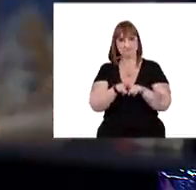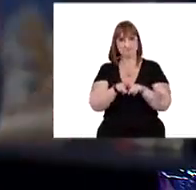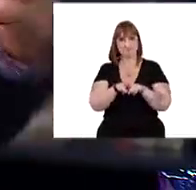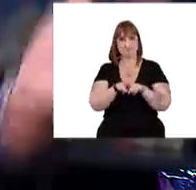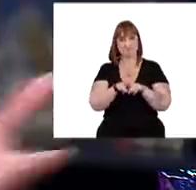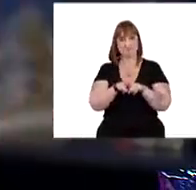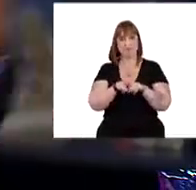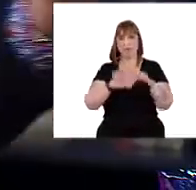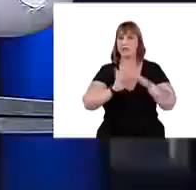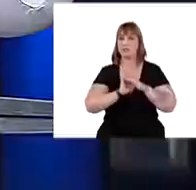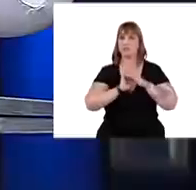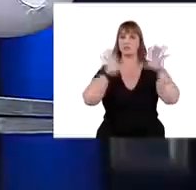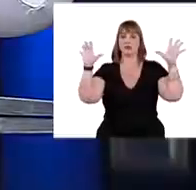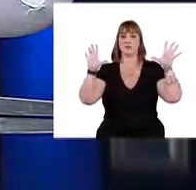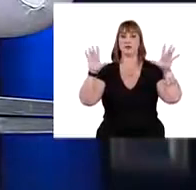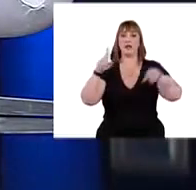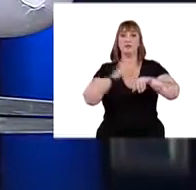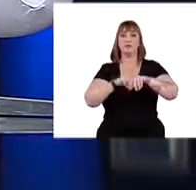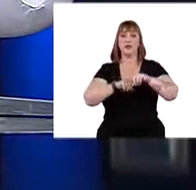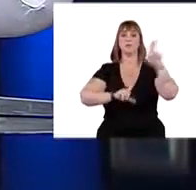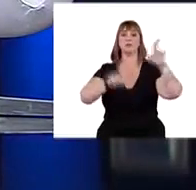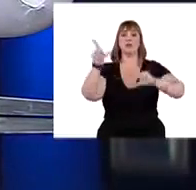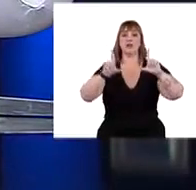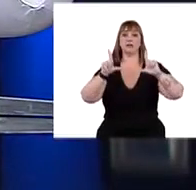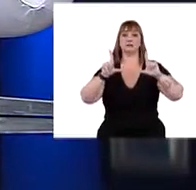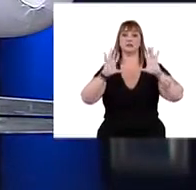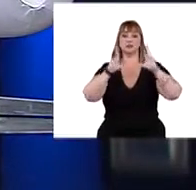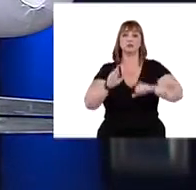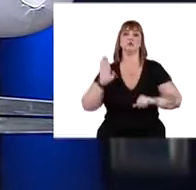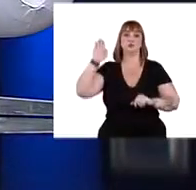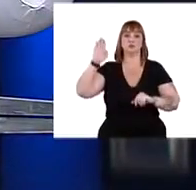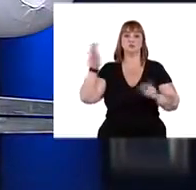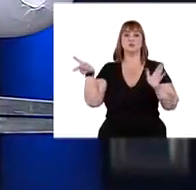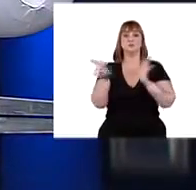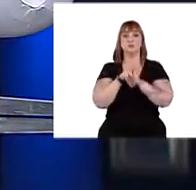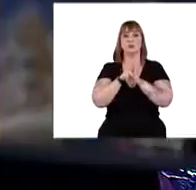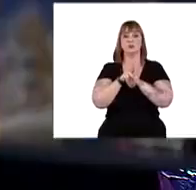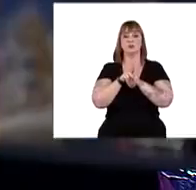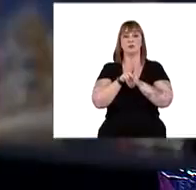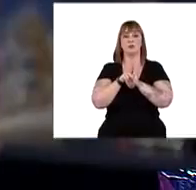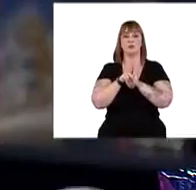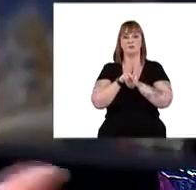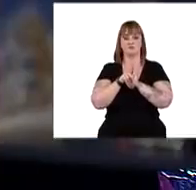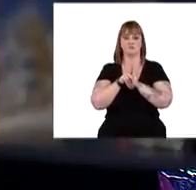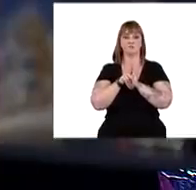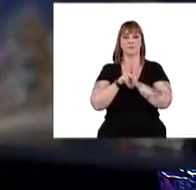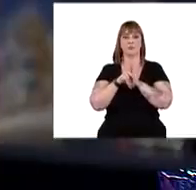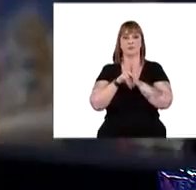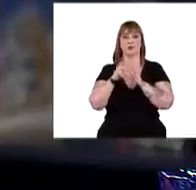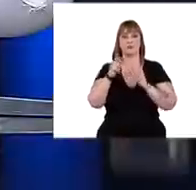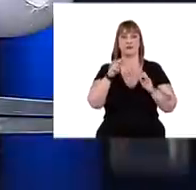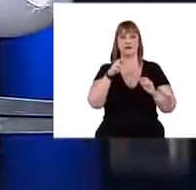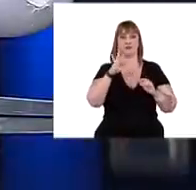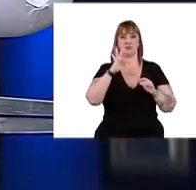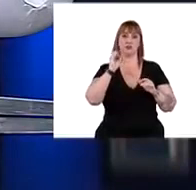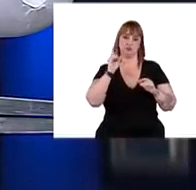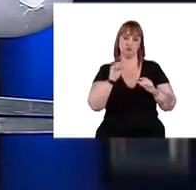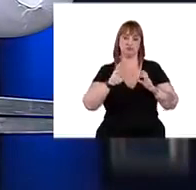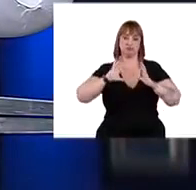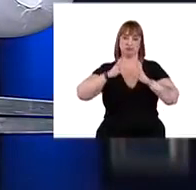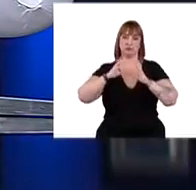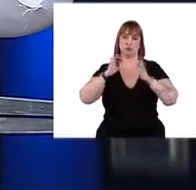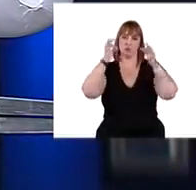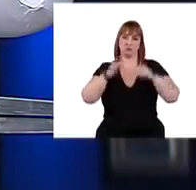essa democratização do tempo de televisão para as candidaturas, como também do próprio fundo partidário, né? Que é muito injusto. Eu queria abordar com a senhora